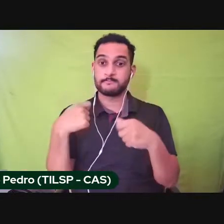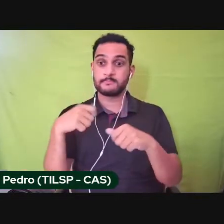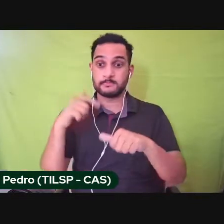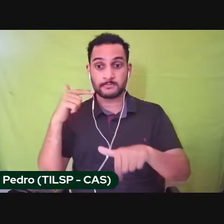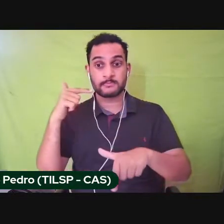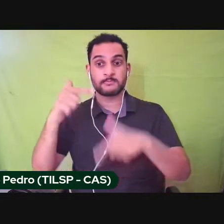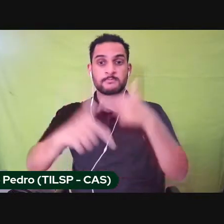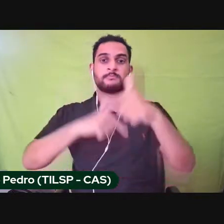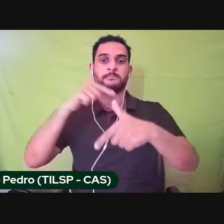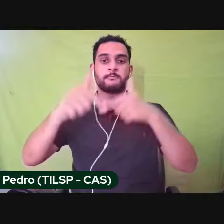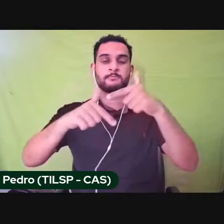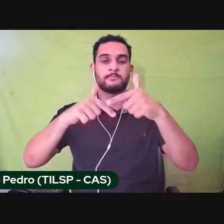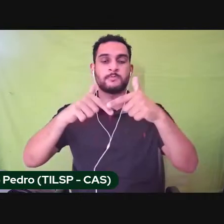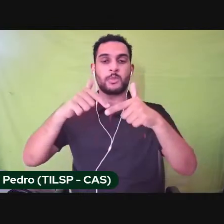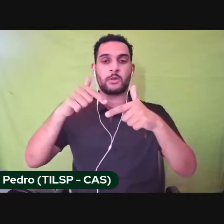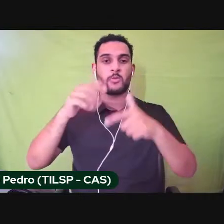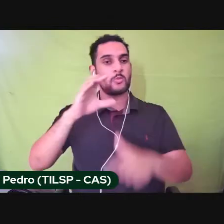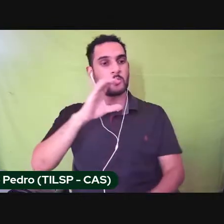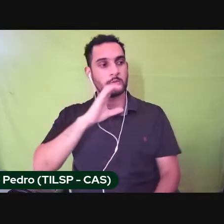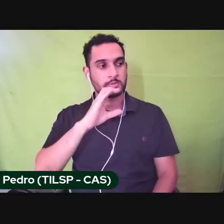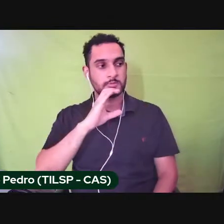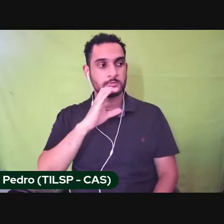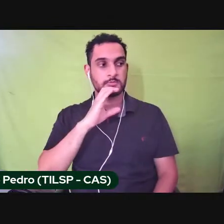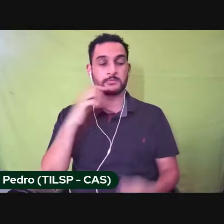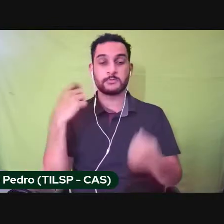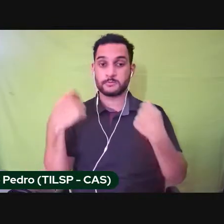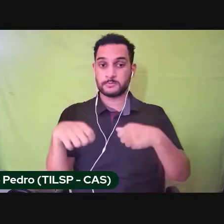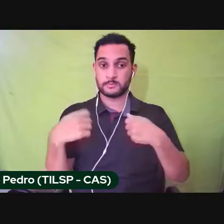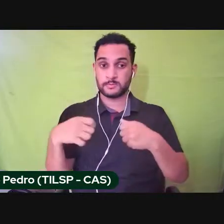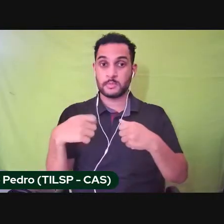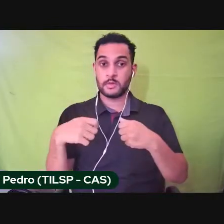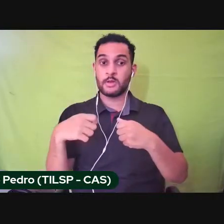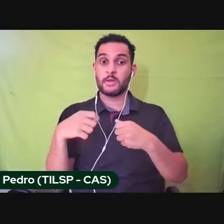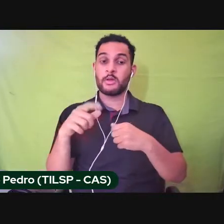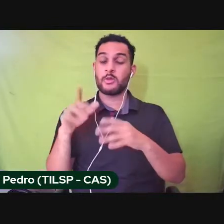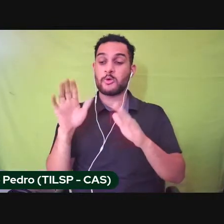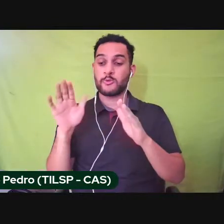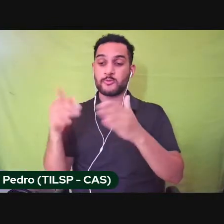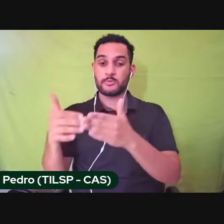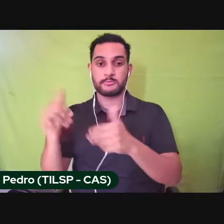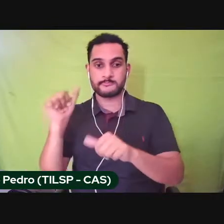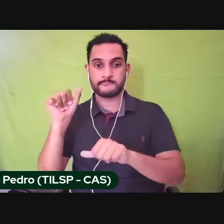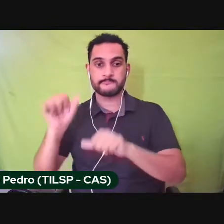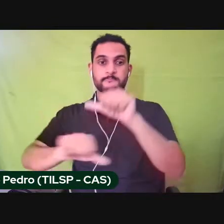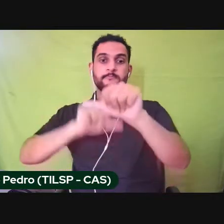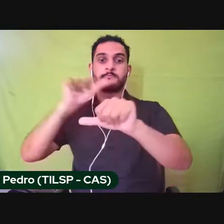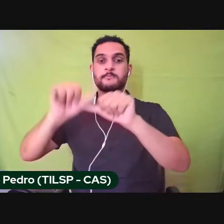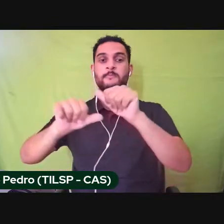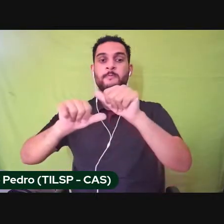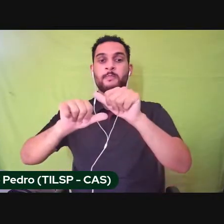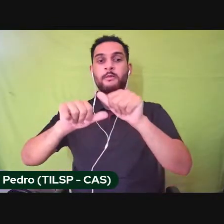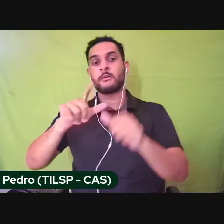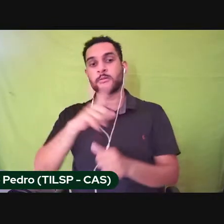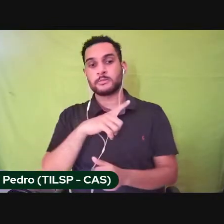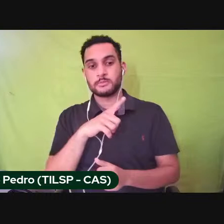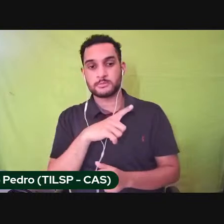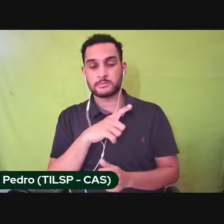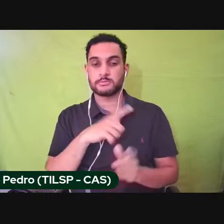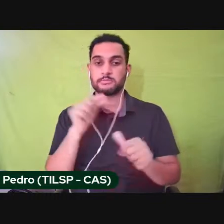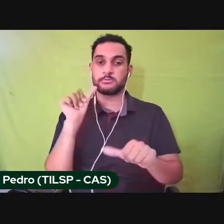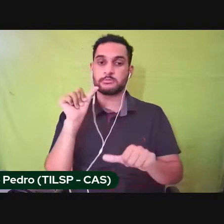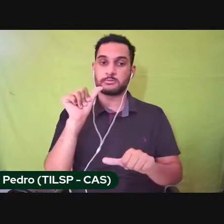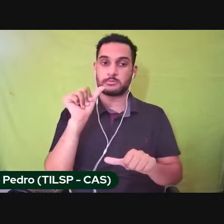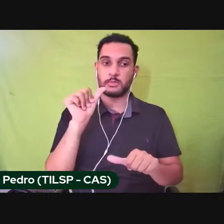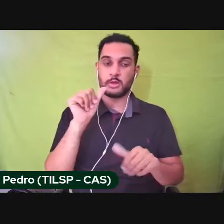Esse conhecimento tem que ser em função da transformação, em função dos avanços, em função